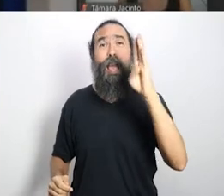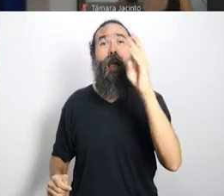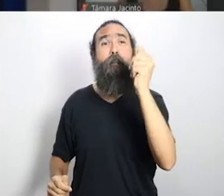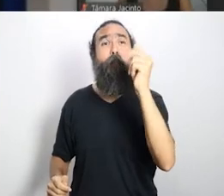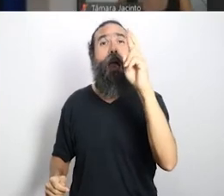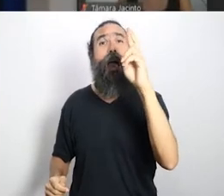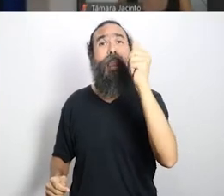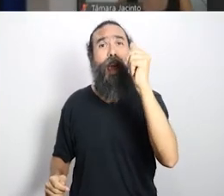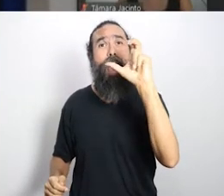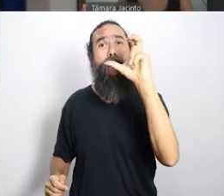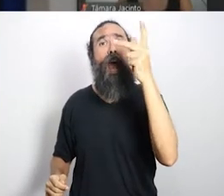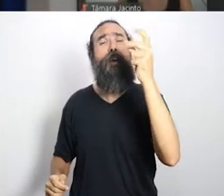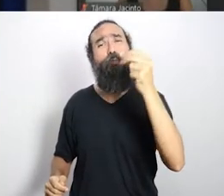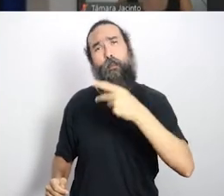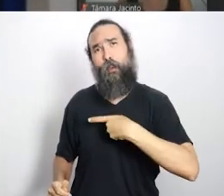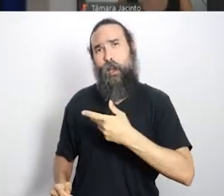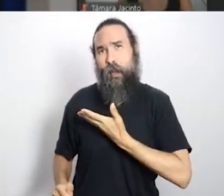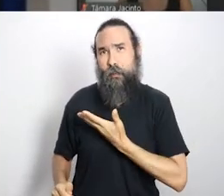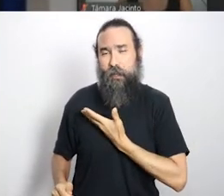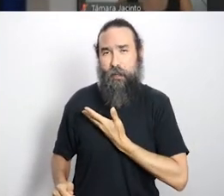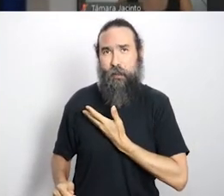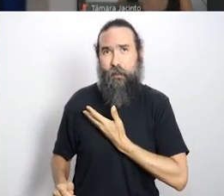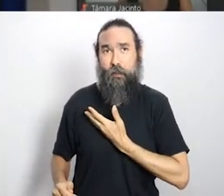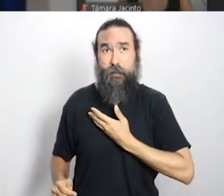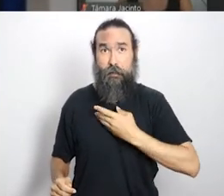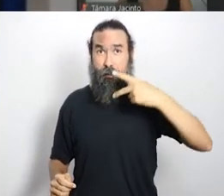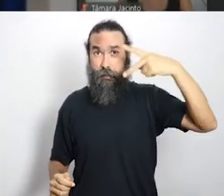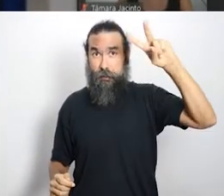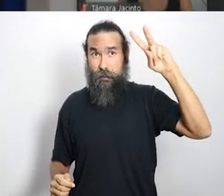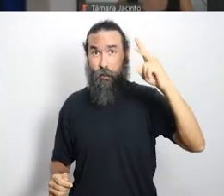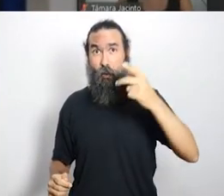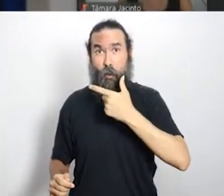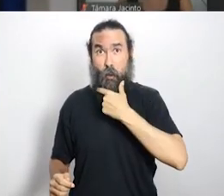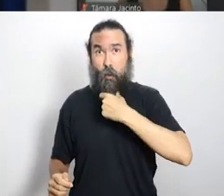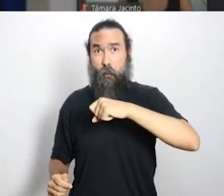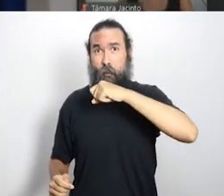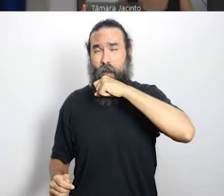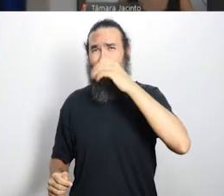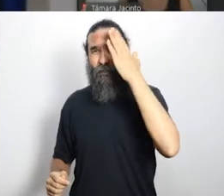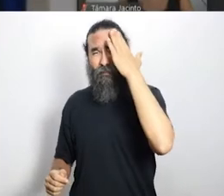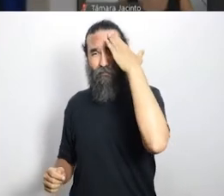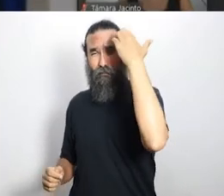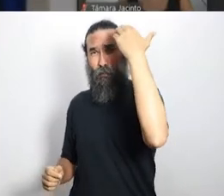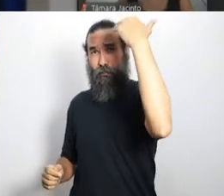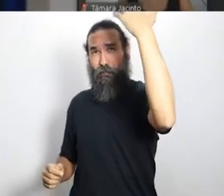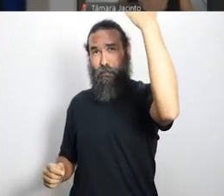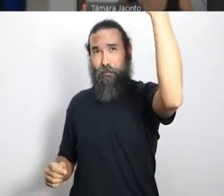meu, que seu pai foi um veneno, Quilarino meu.